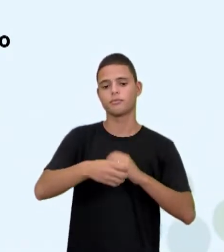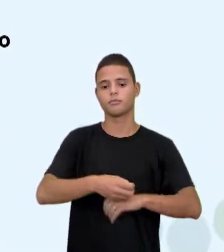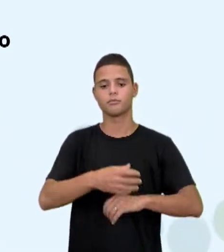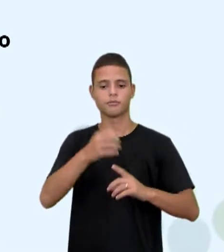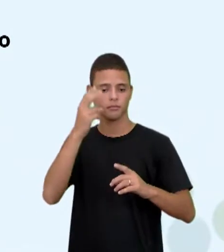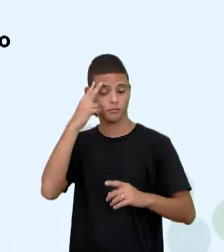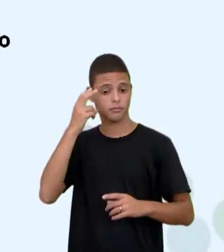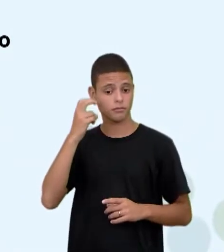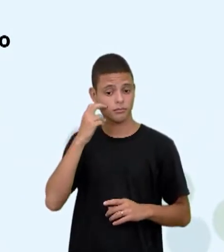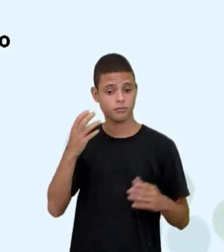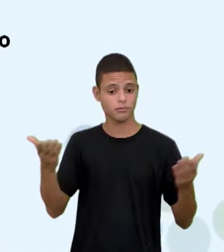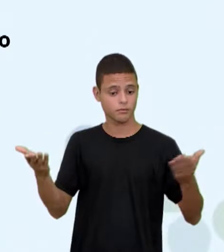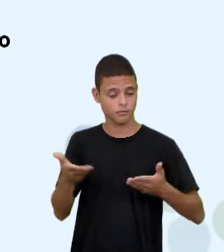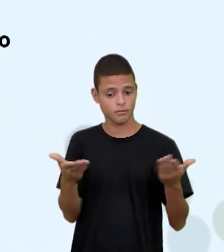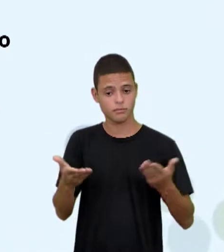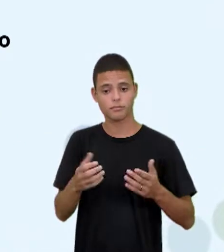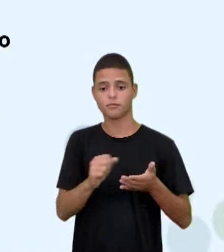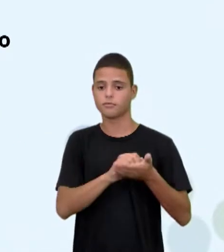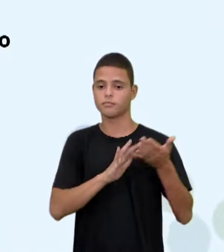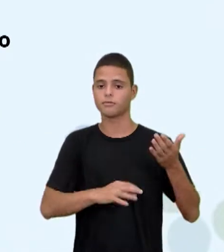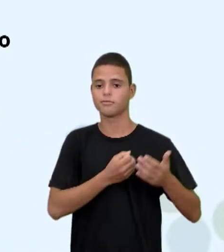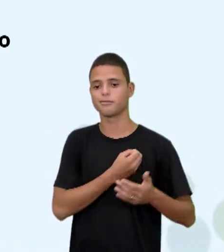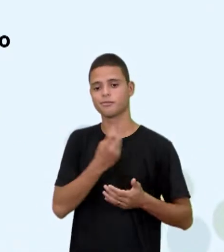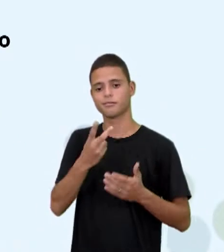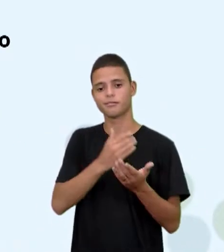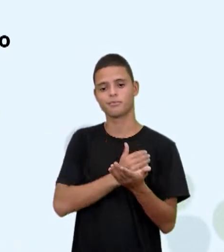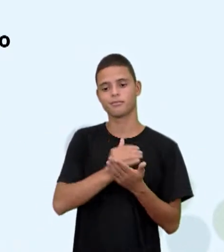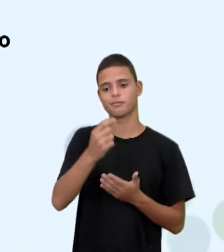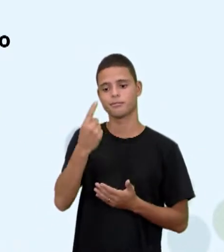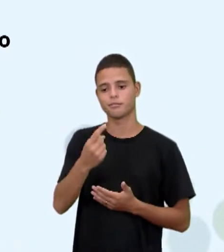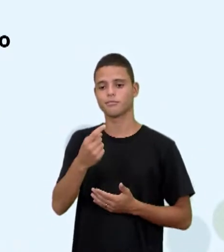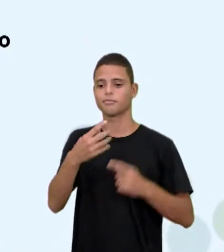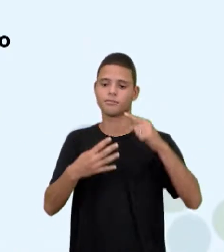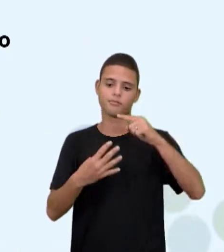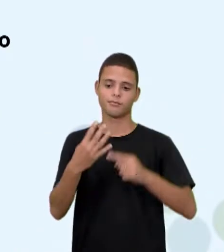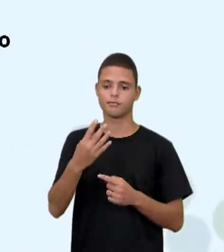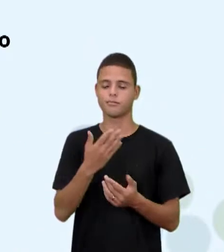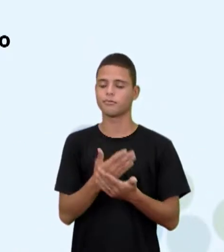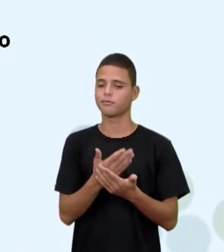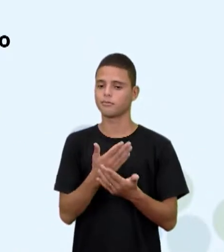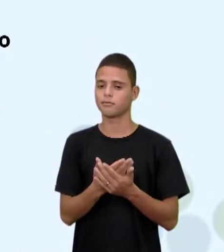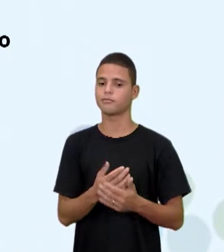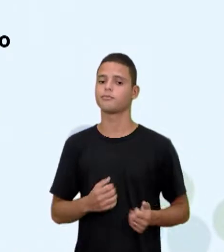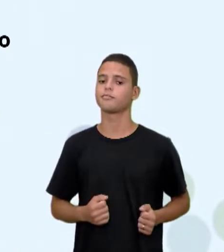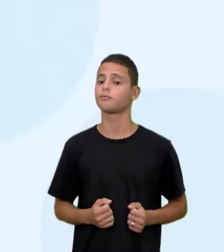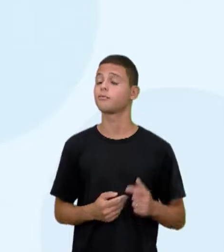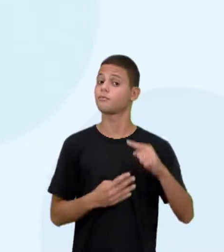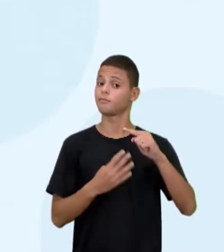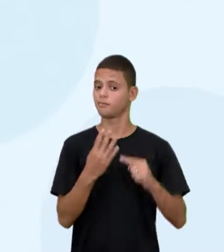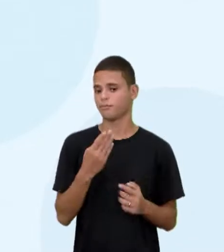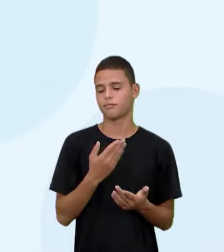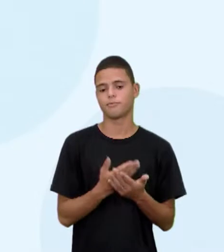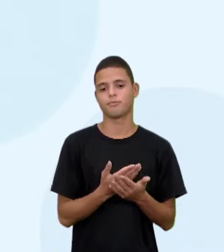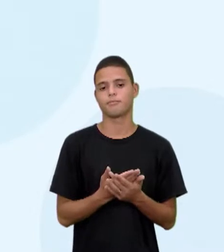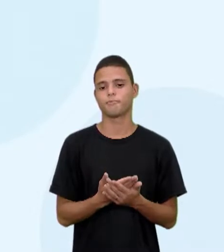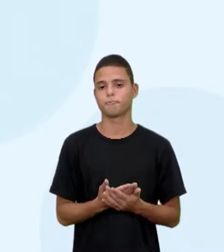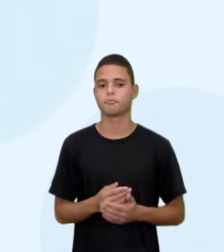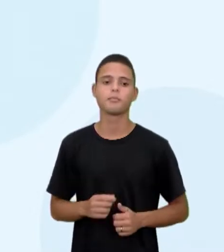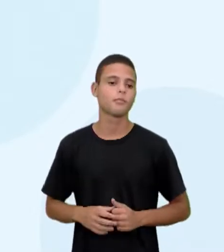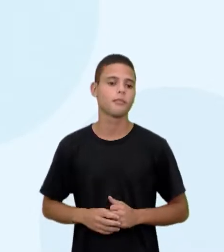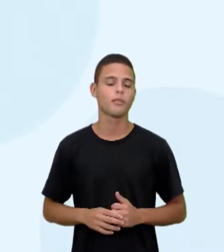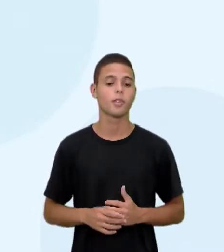na atividade 2, introdução 1, de 4 aulas, tá? Introdução, nesse caso, vamos ter 4.